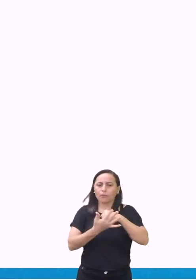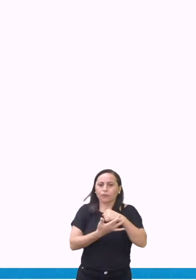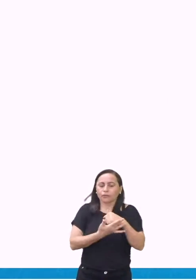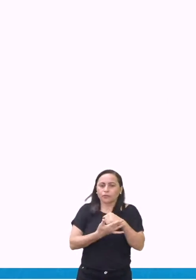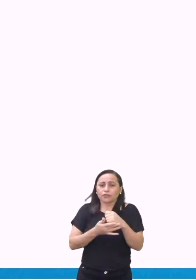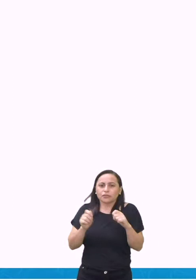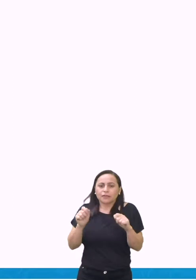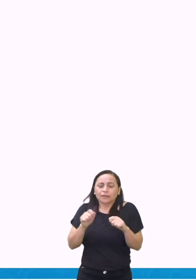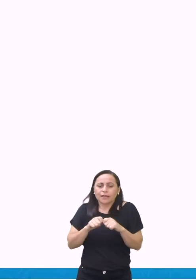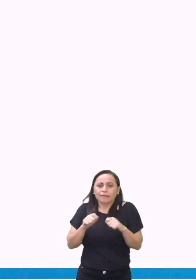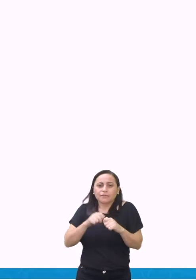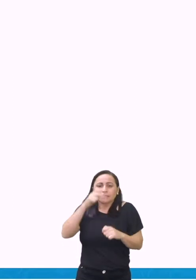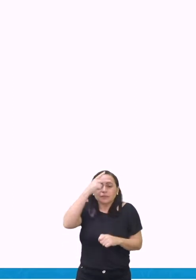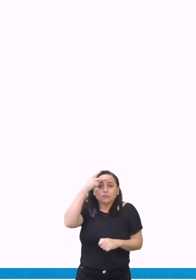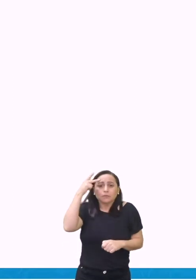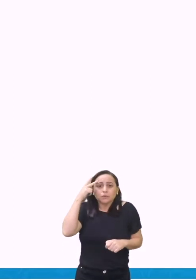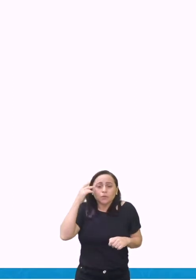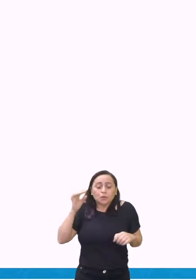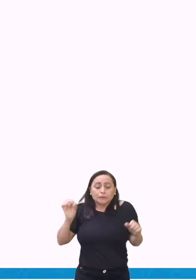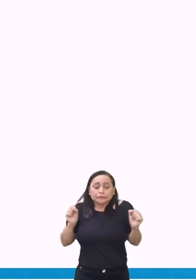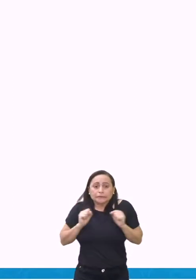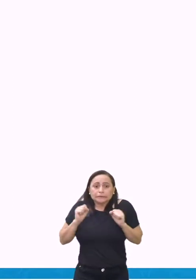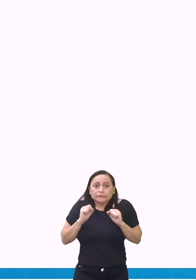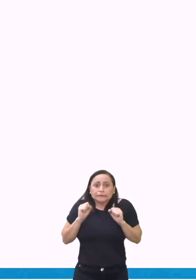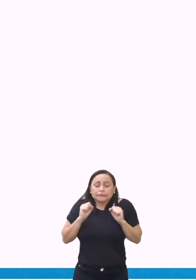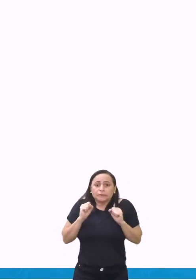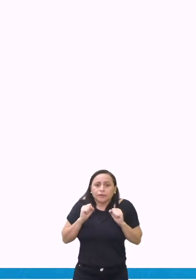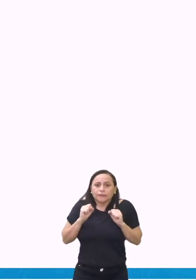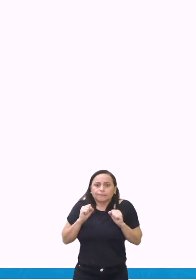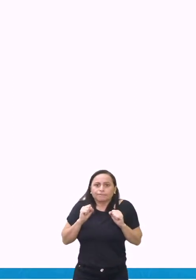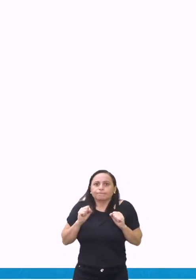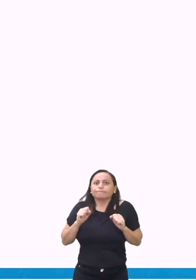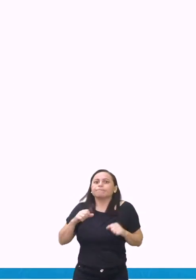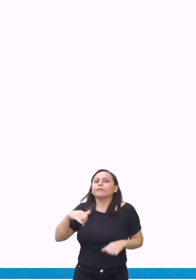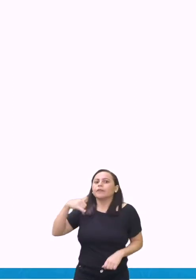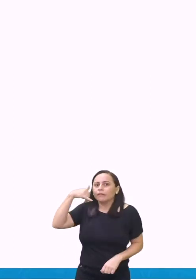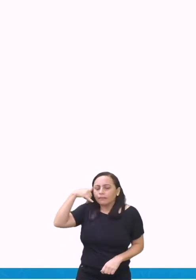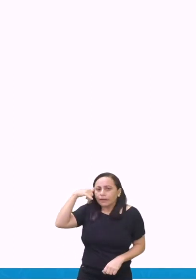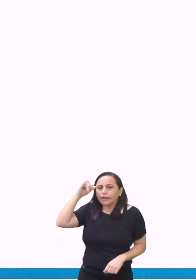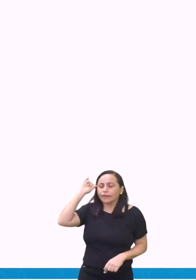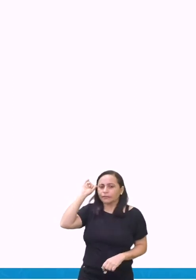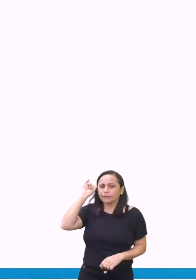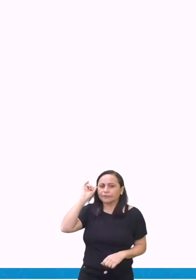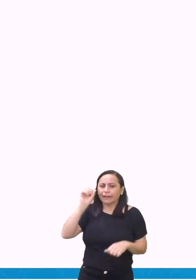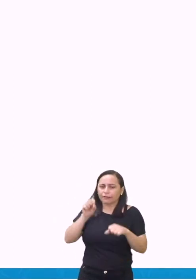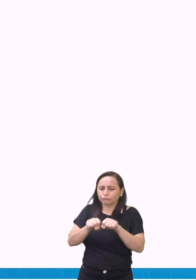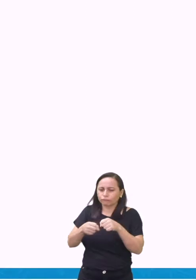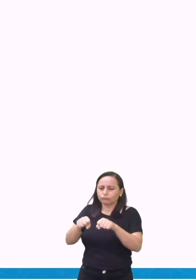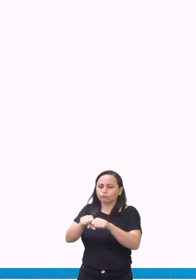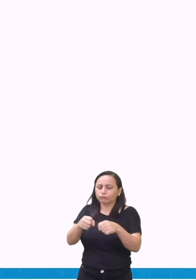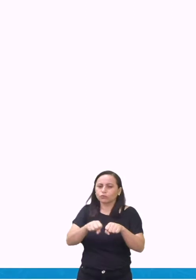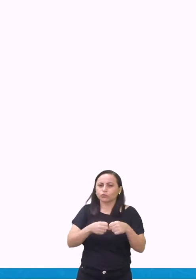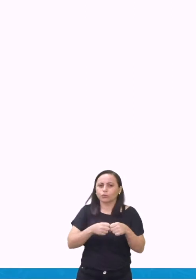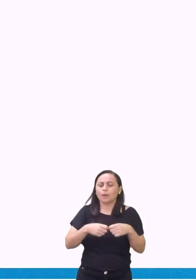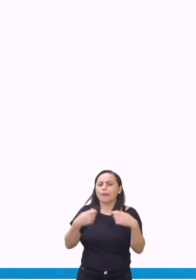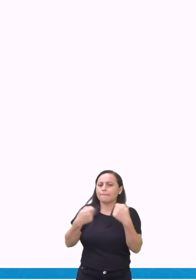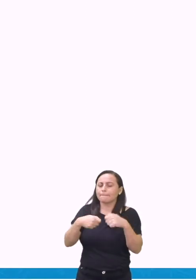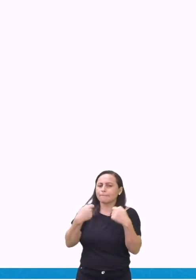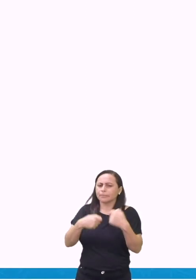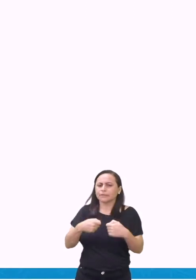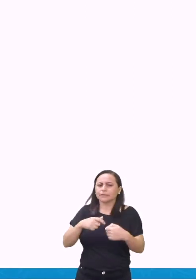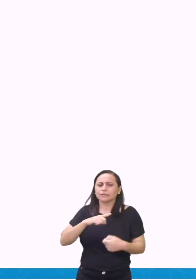aterrorizando pessoas e que, para evitar que ele cause destruição, é necessário ter